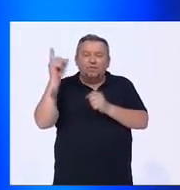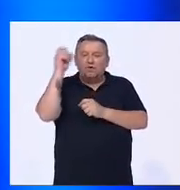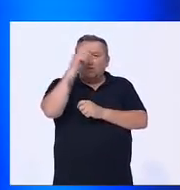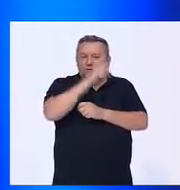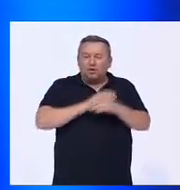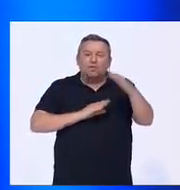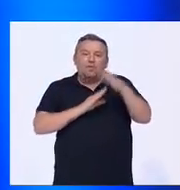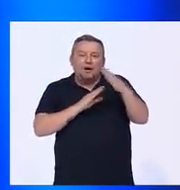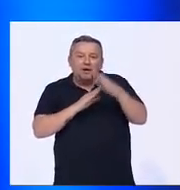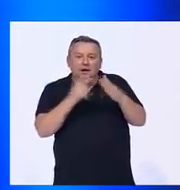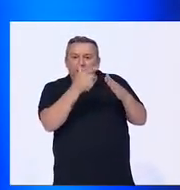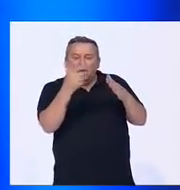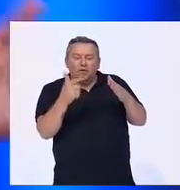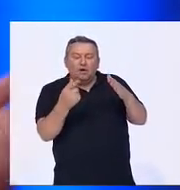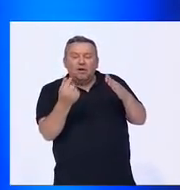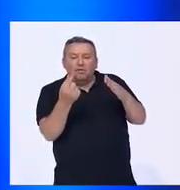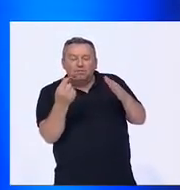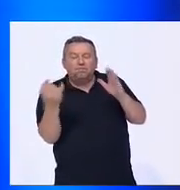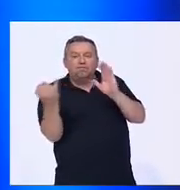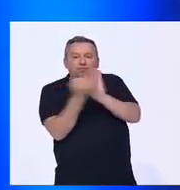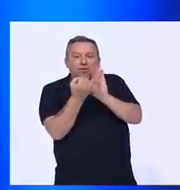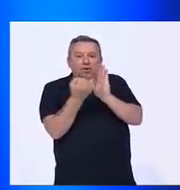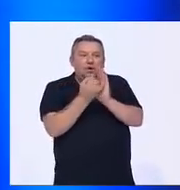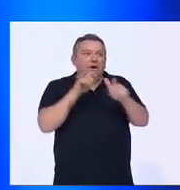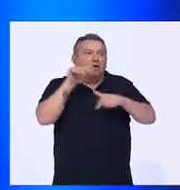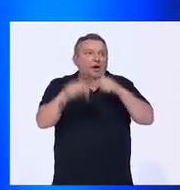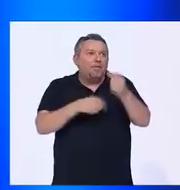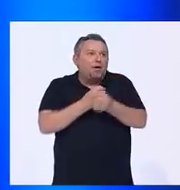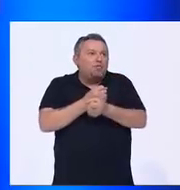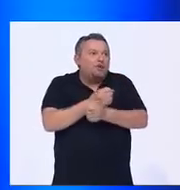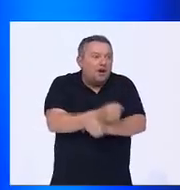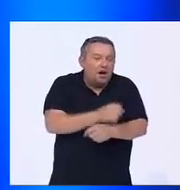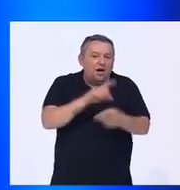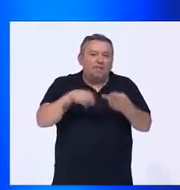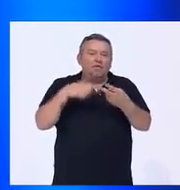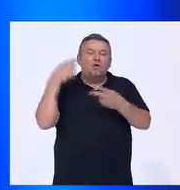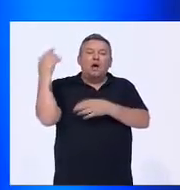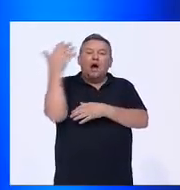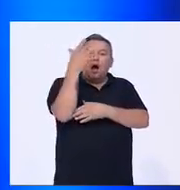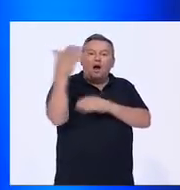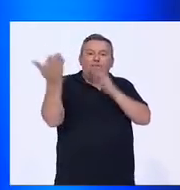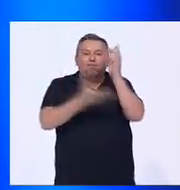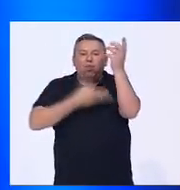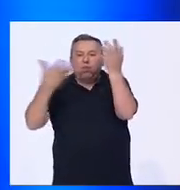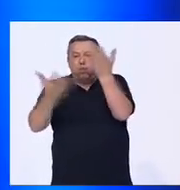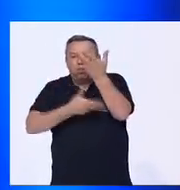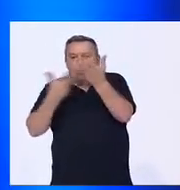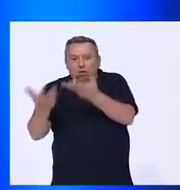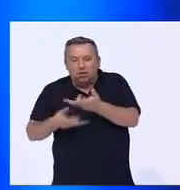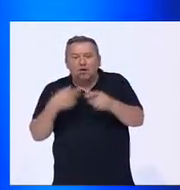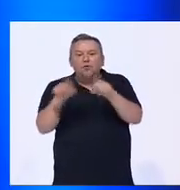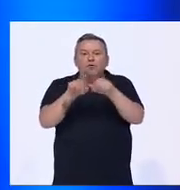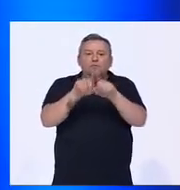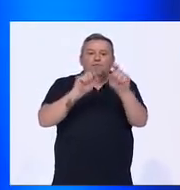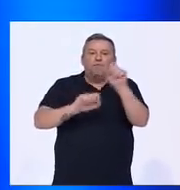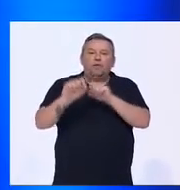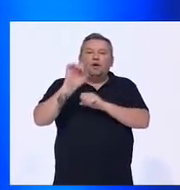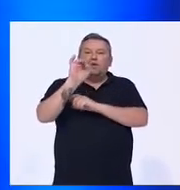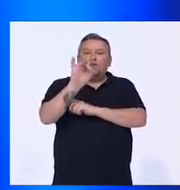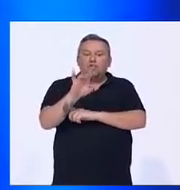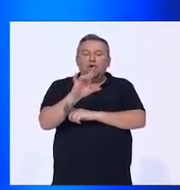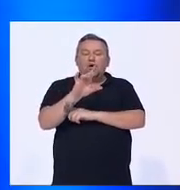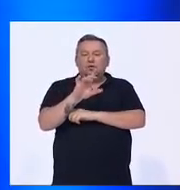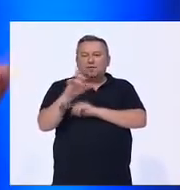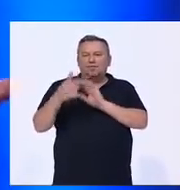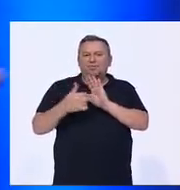não tarifária, que é trabalho escravo ou desmatamento, ou isso. É barreira não tarifária, mas isso é apenas um